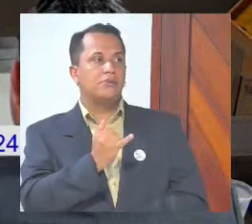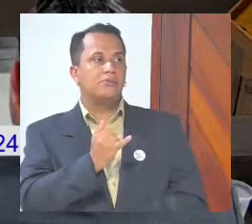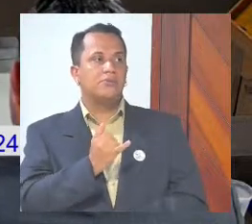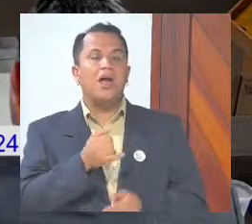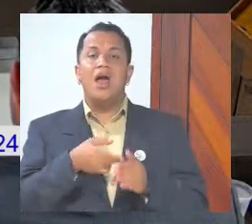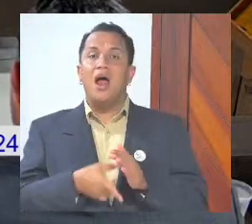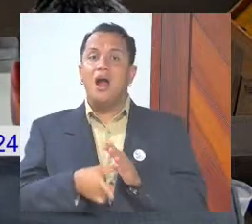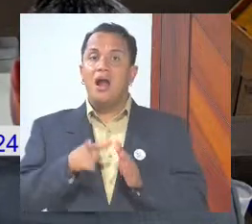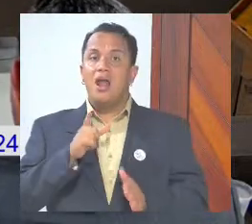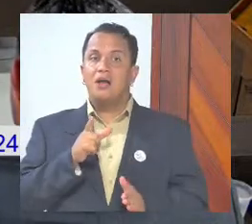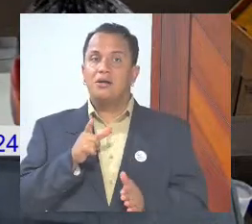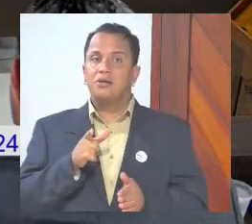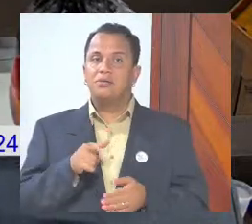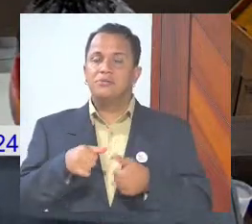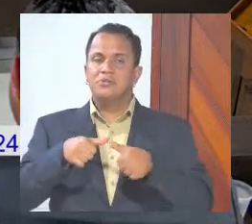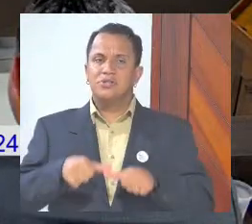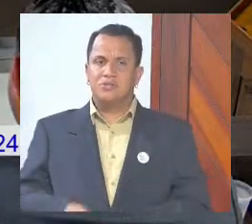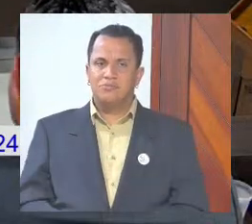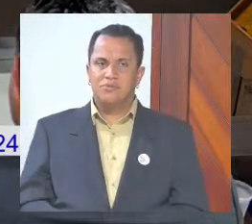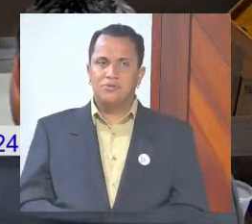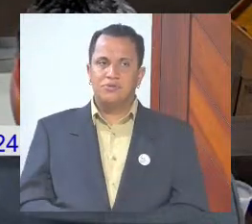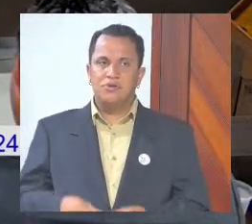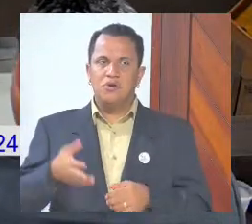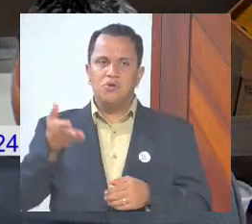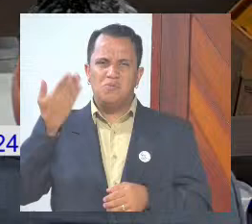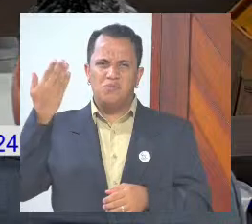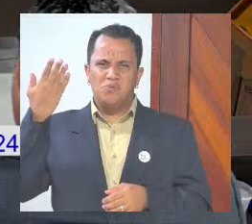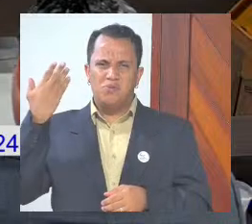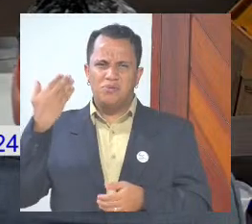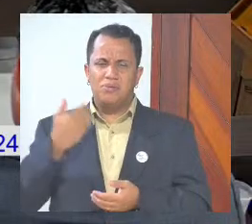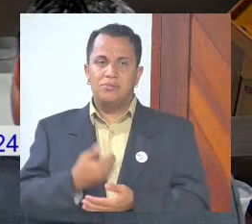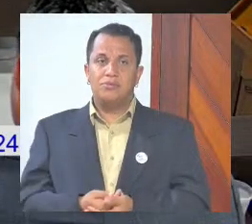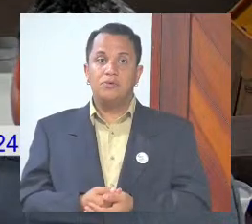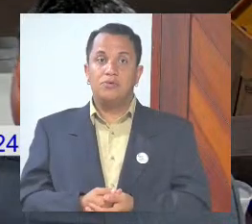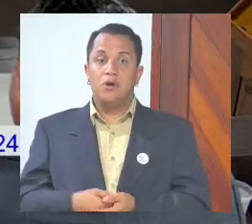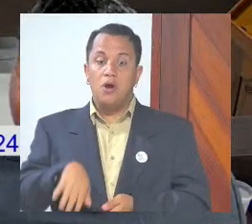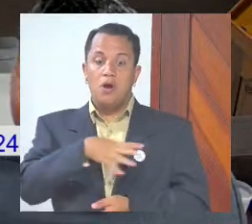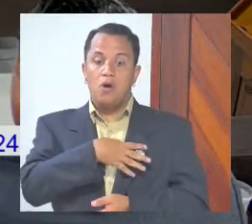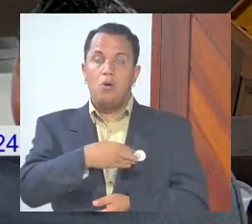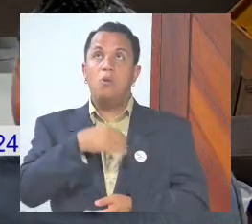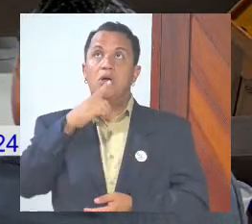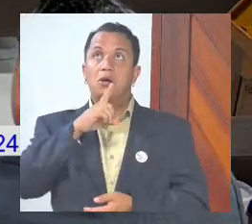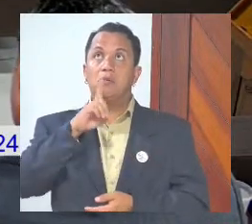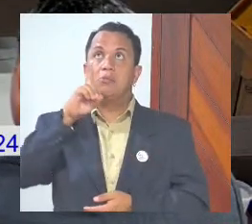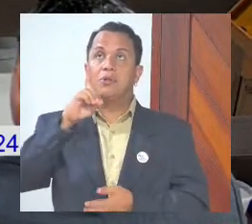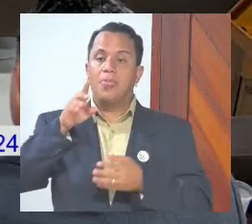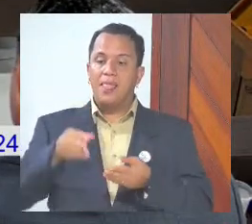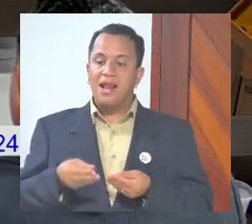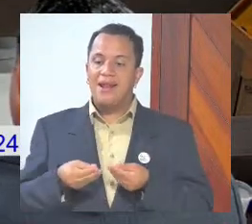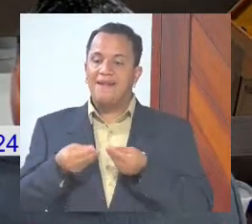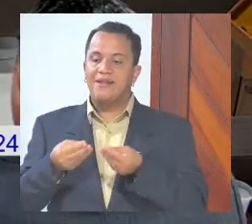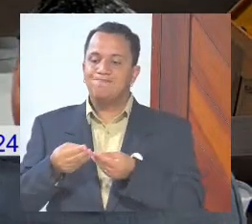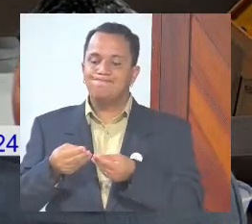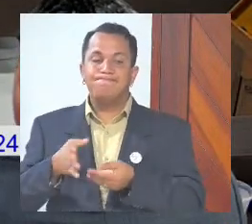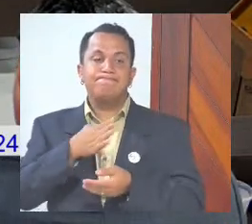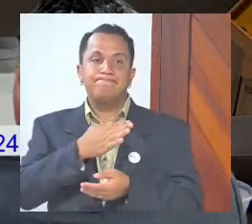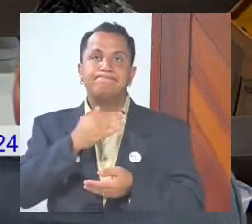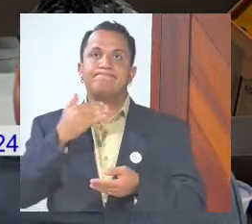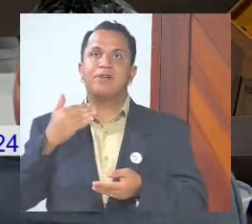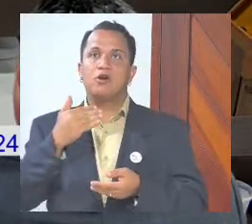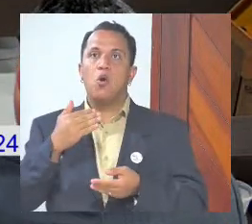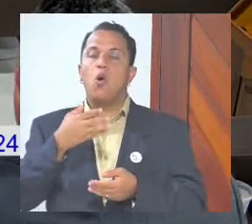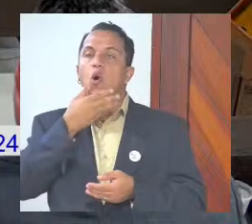ainda estava com vocês na Galileia. É necessário que o Filho do Homem seja entregue nas mãos